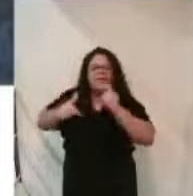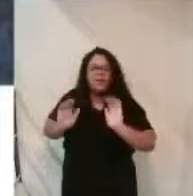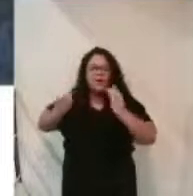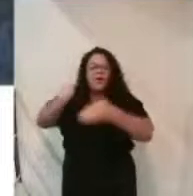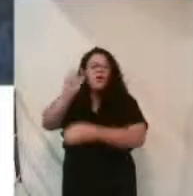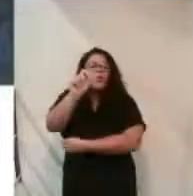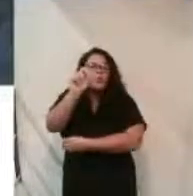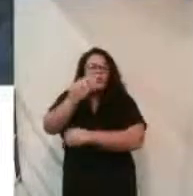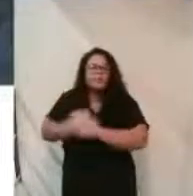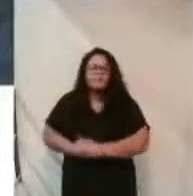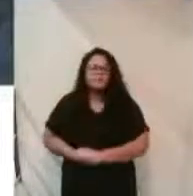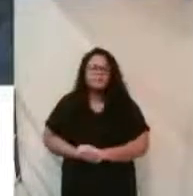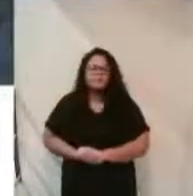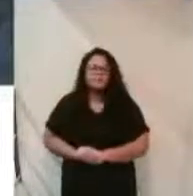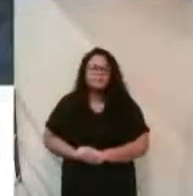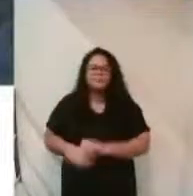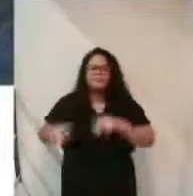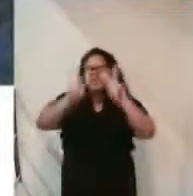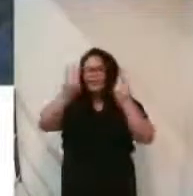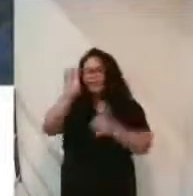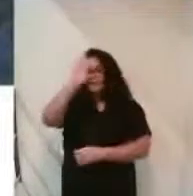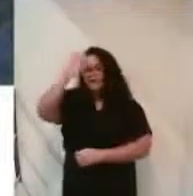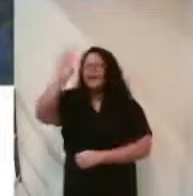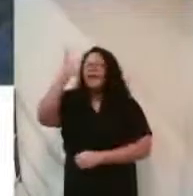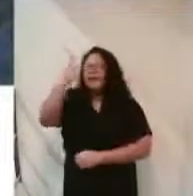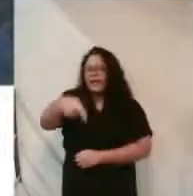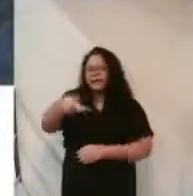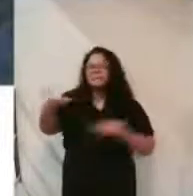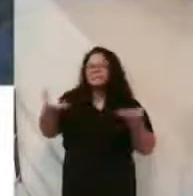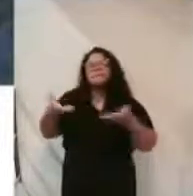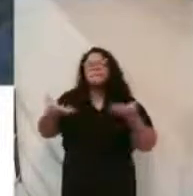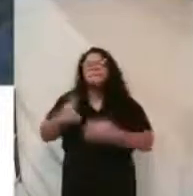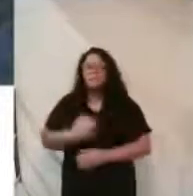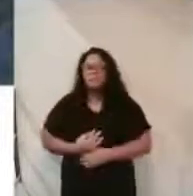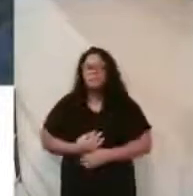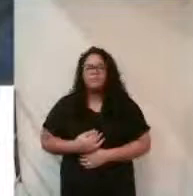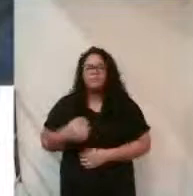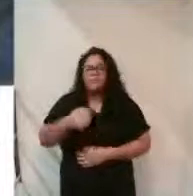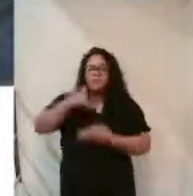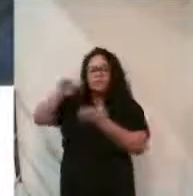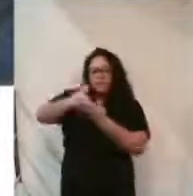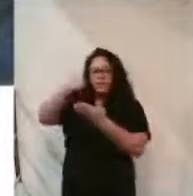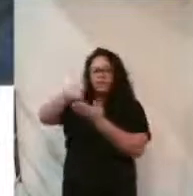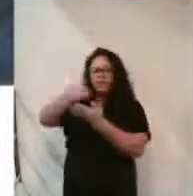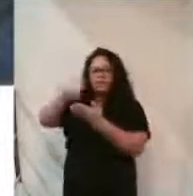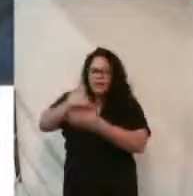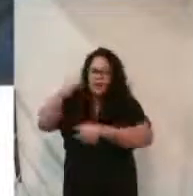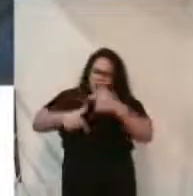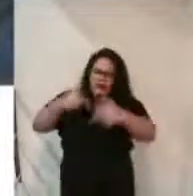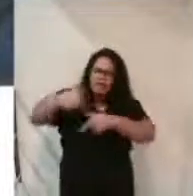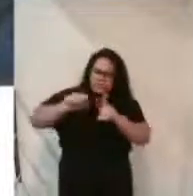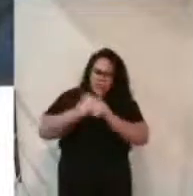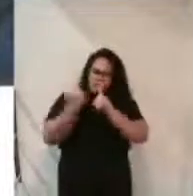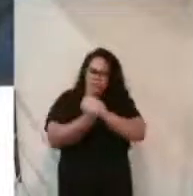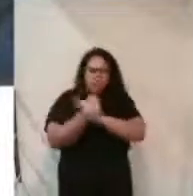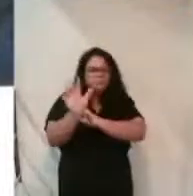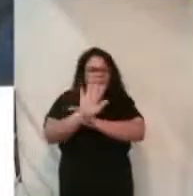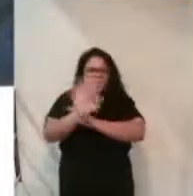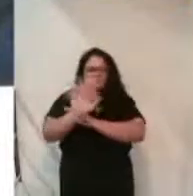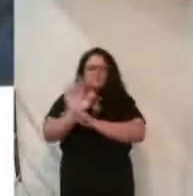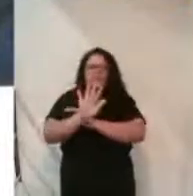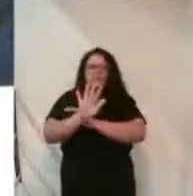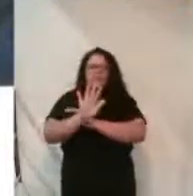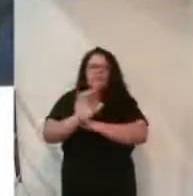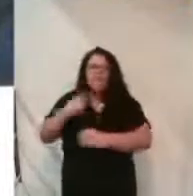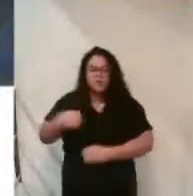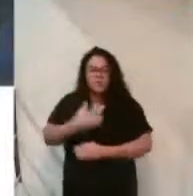aqui. Nós não somos Secretaria de Ação Social, não somos Secretaria de Desenvolvimento Econômico, não somos Secretaria do Trabalho, nós somos